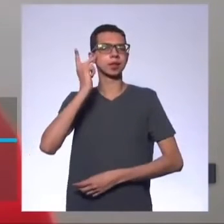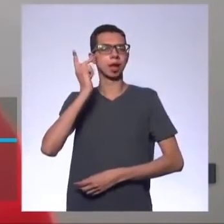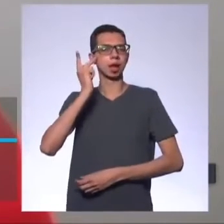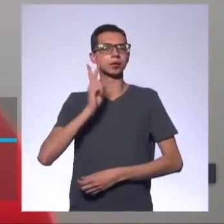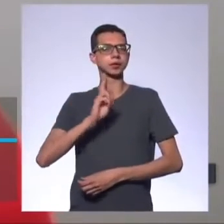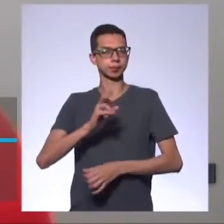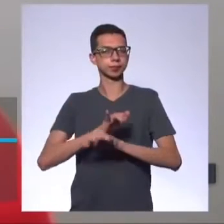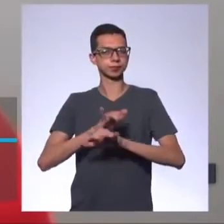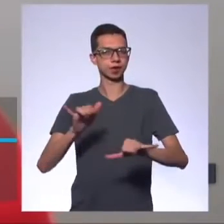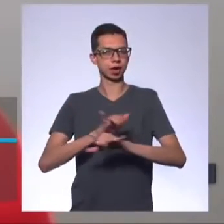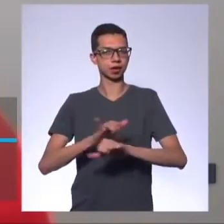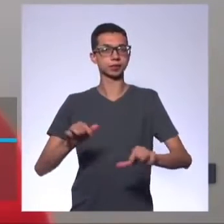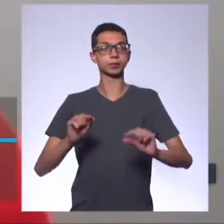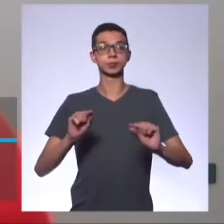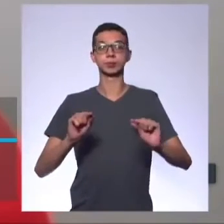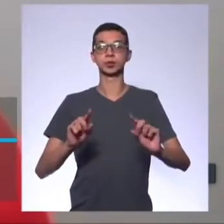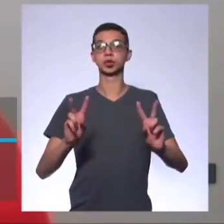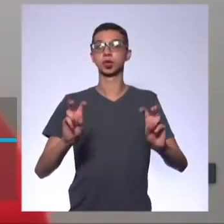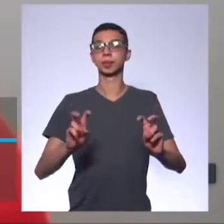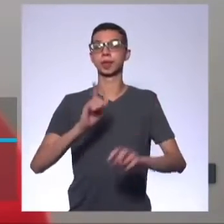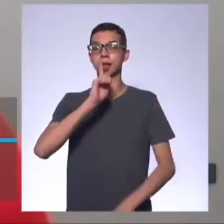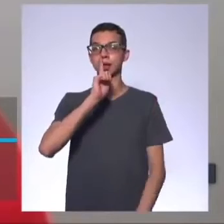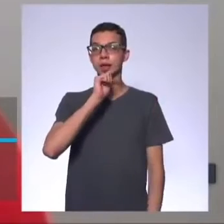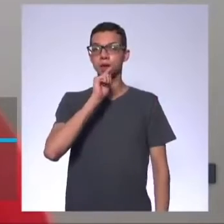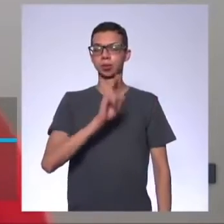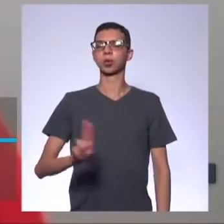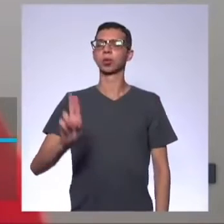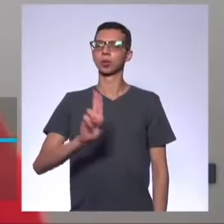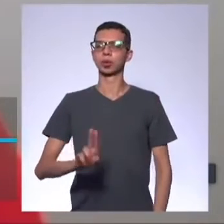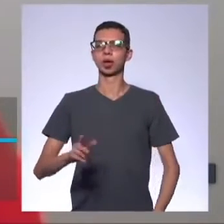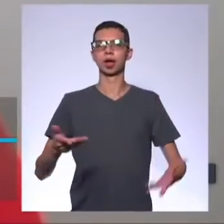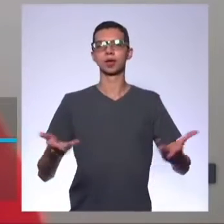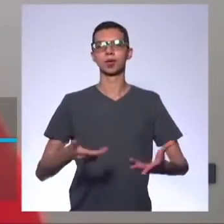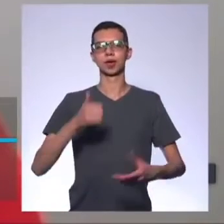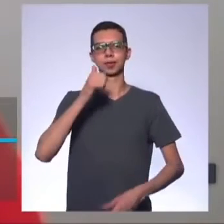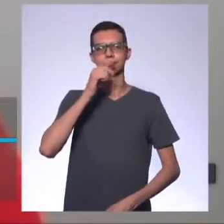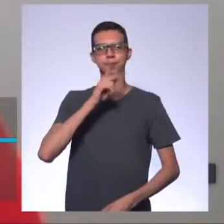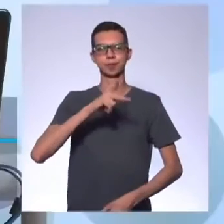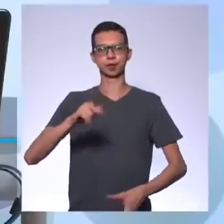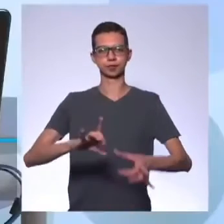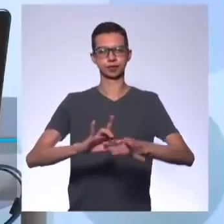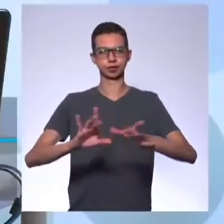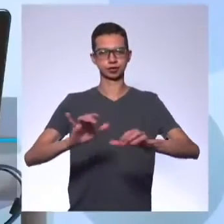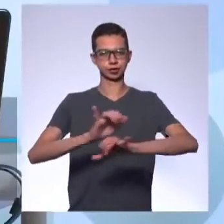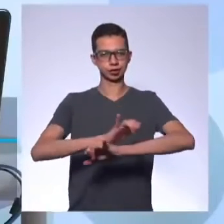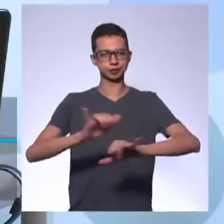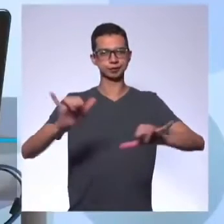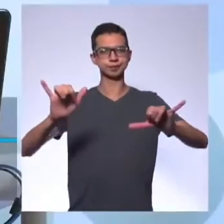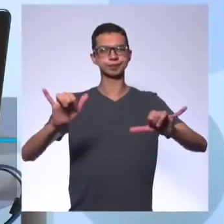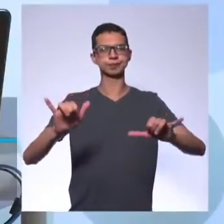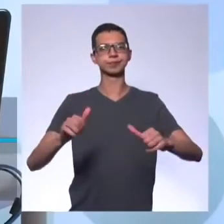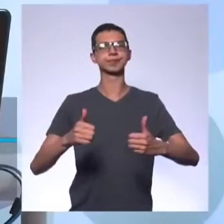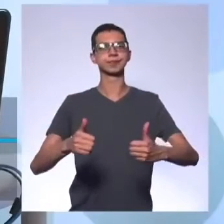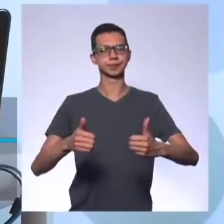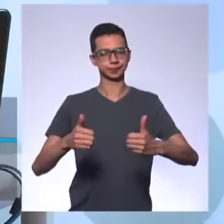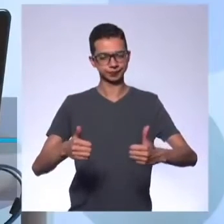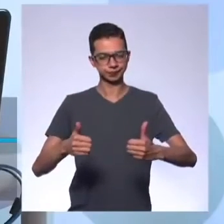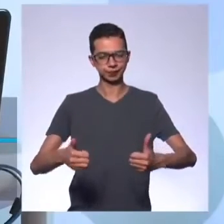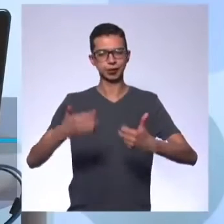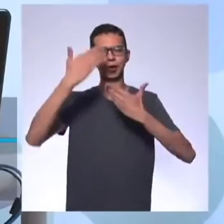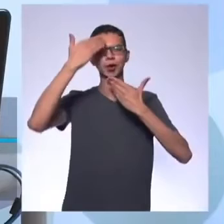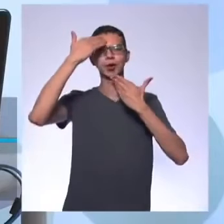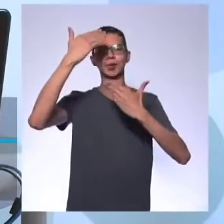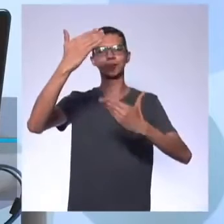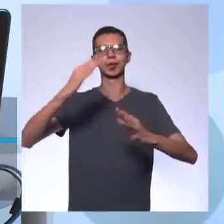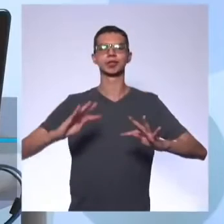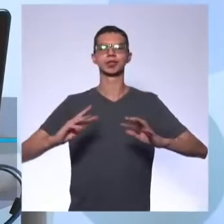foi o recurso água. Passa a palavra, professora. Muito bem, professora, obrigada, né? Obrigada a todos